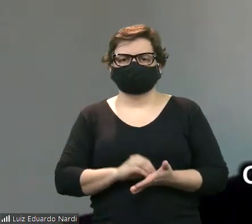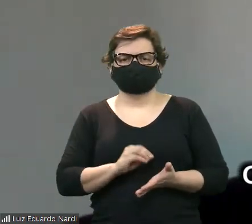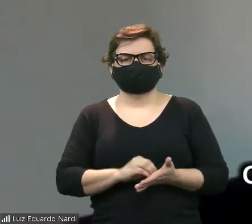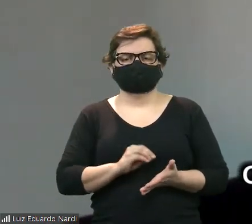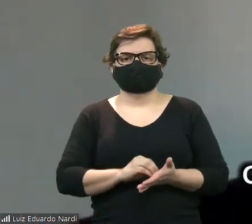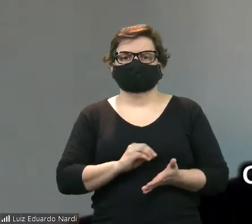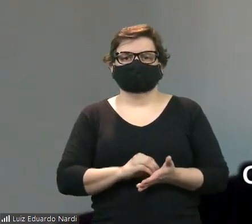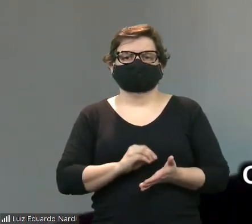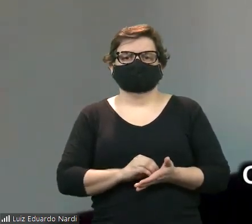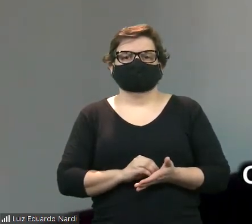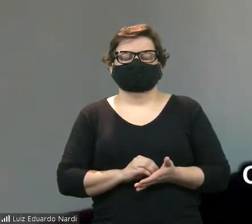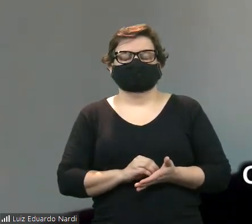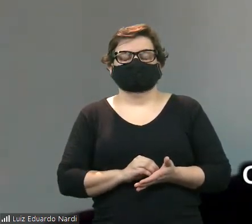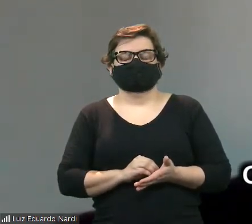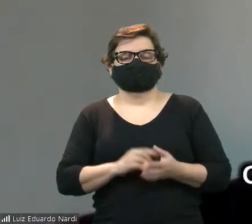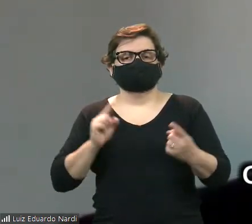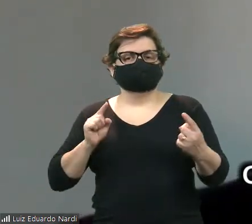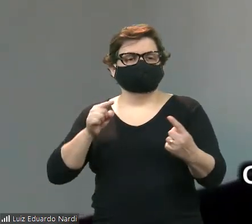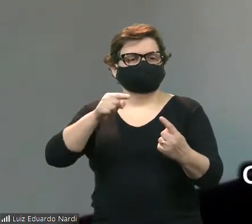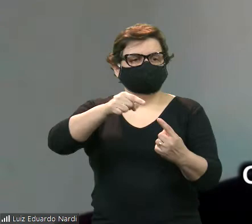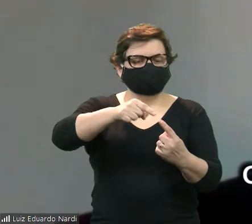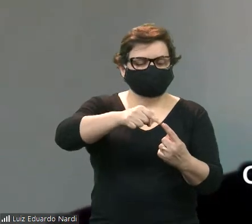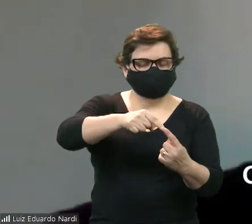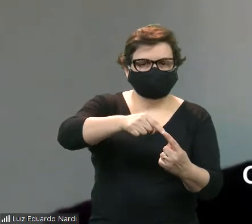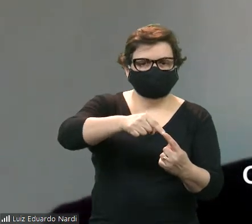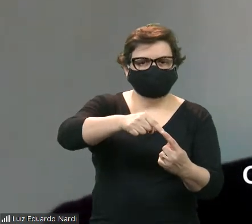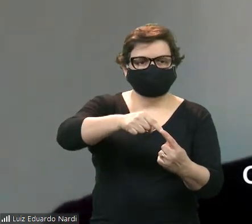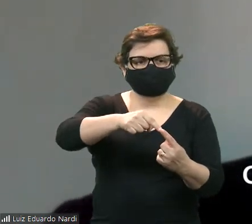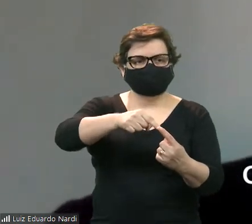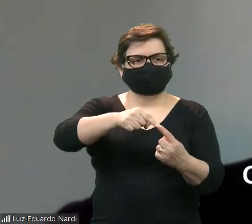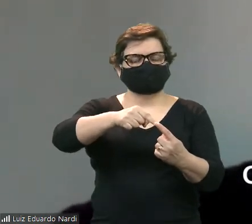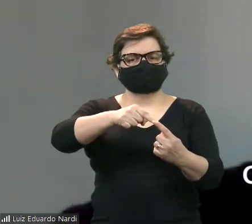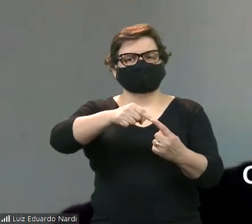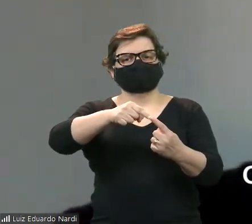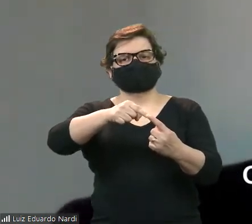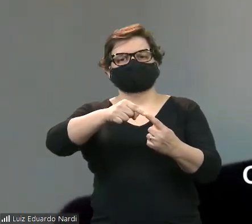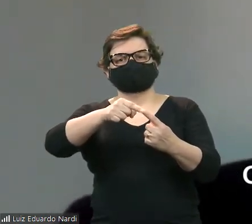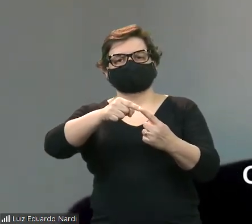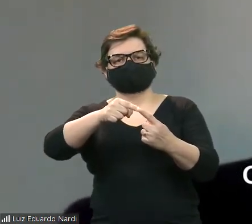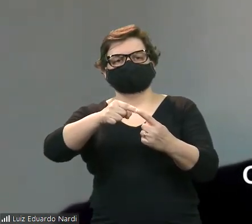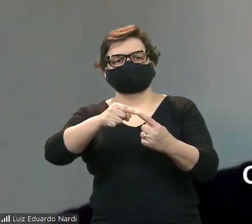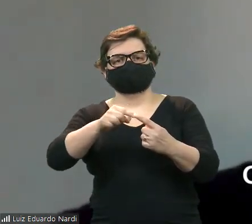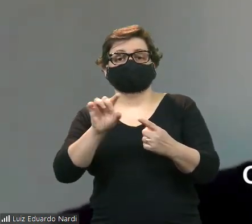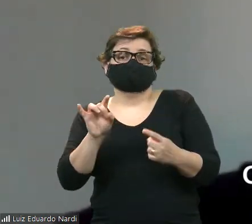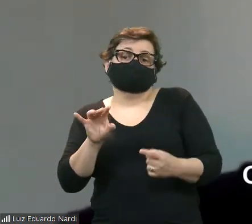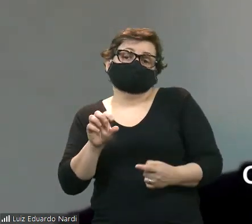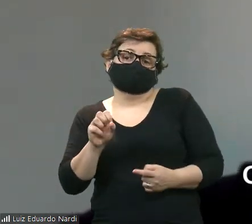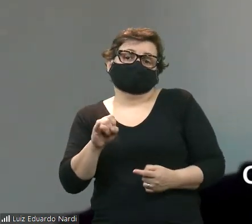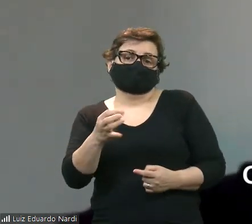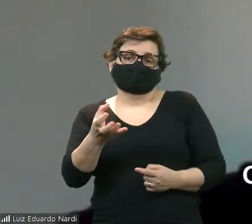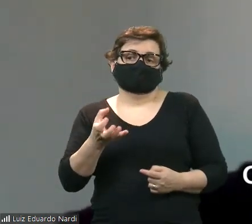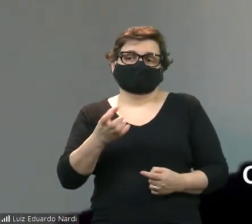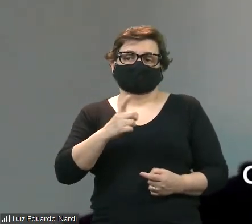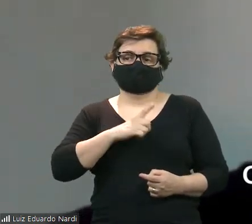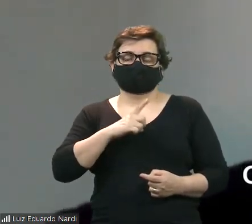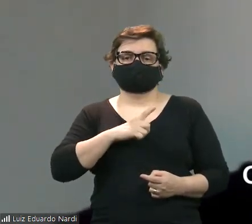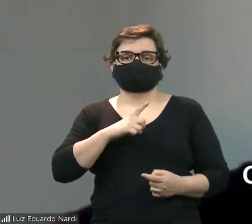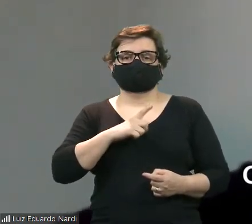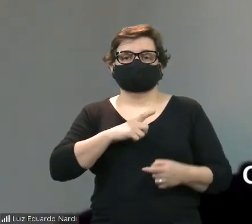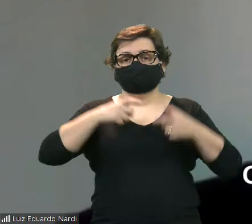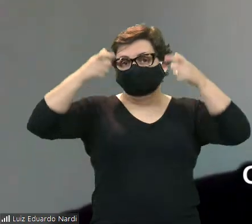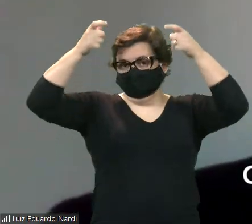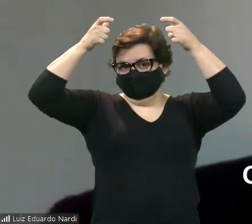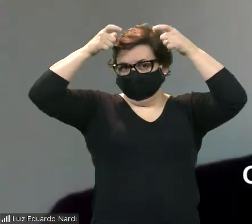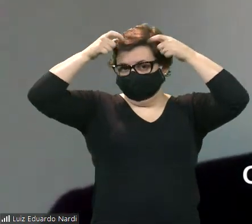uma falta de objetividade, a não ser que se queira ter um reizinho na prefeitura, pelo que parece já